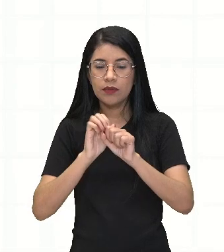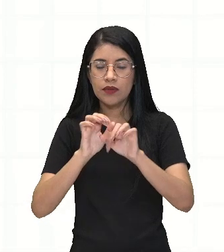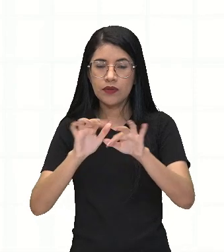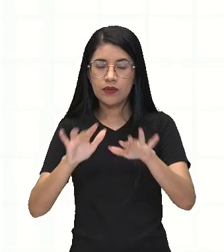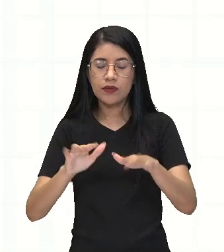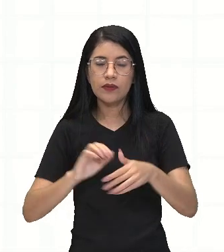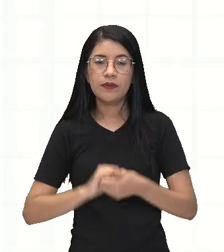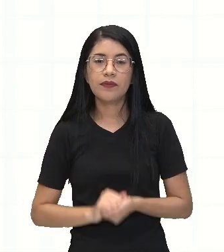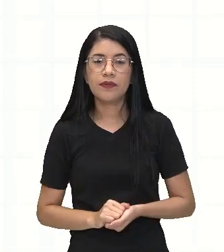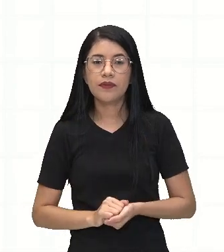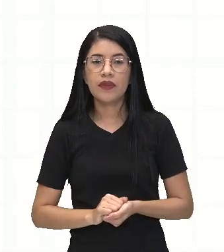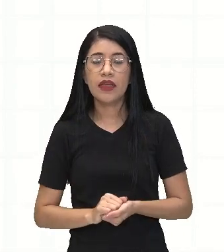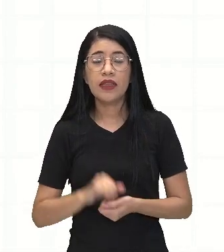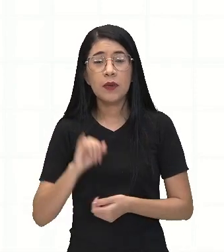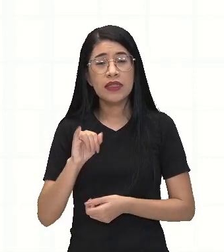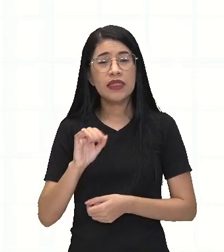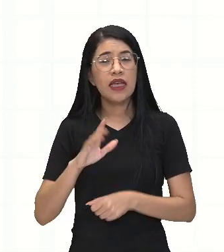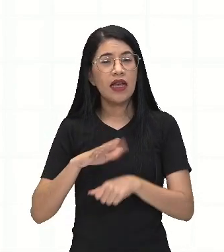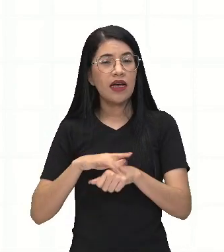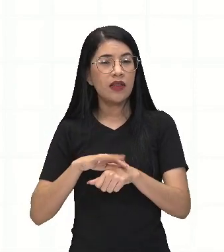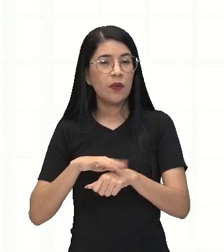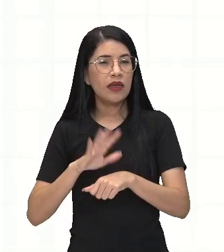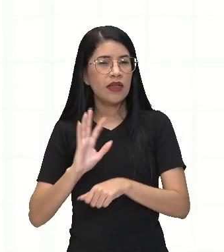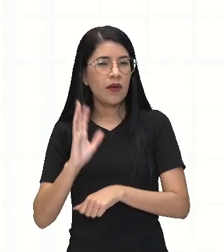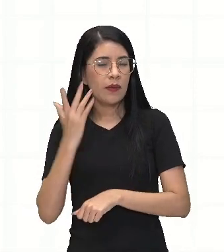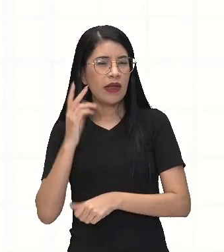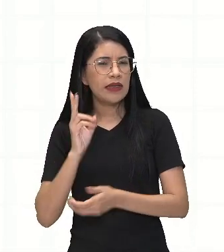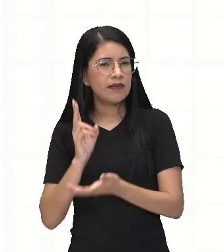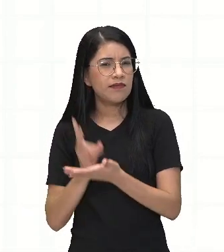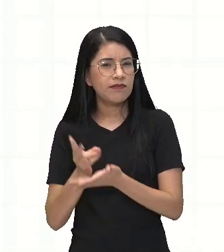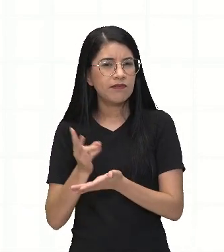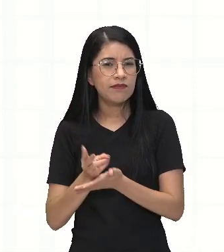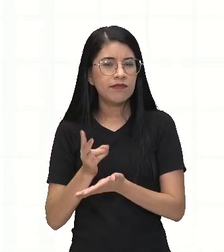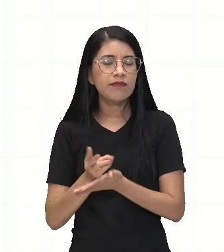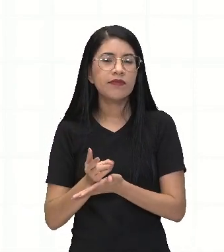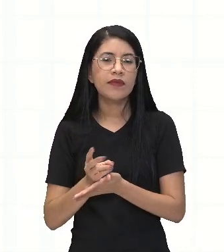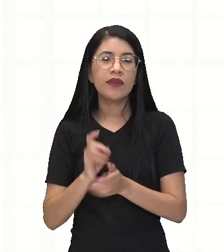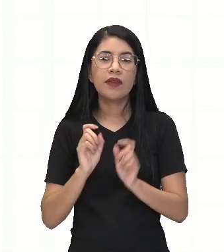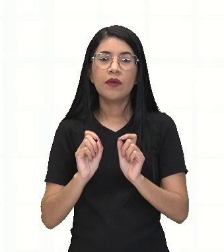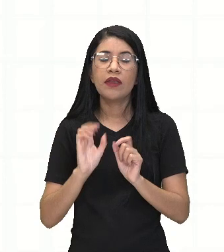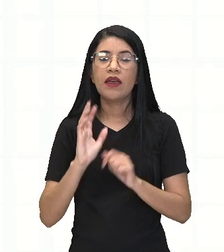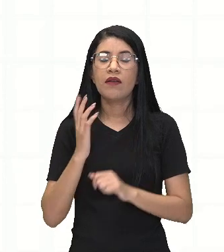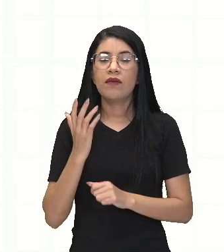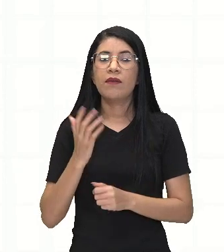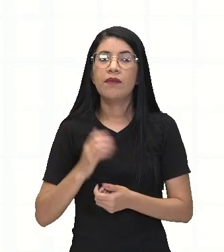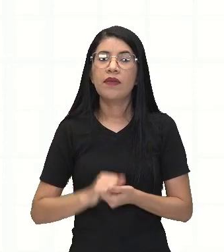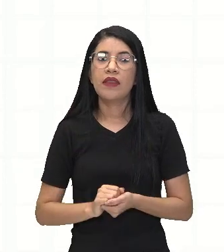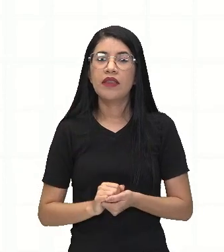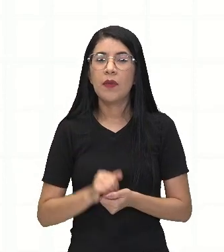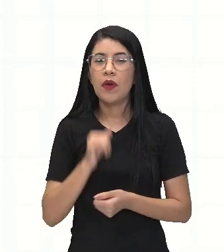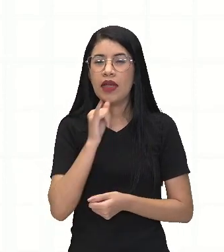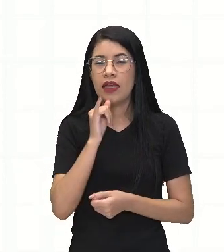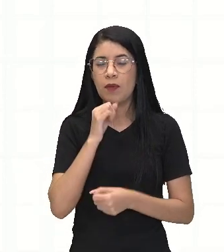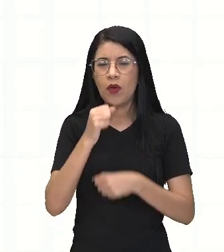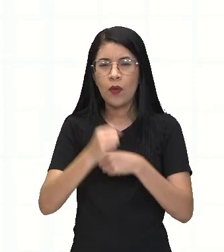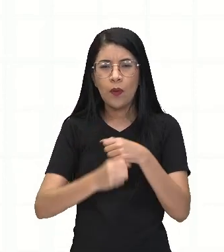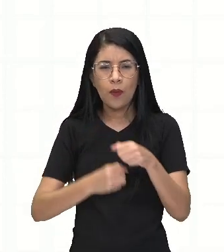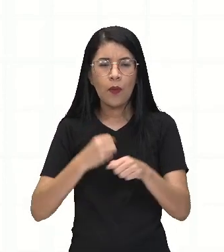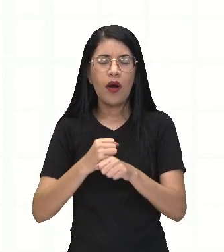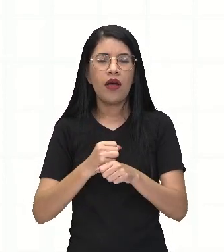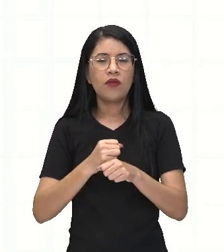ela ocorre repetidas vezes ao longo de vários anos.